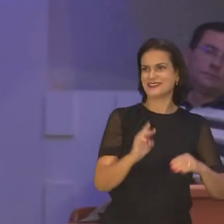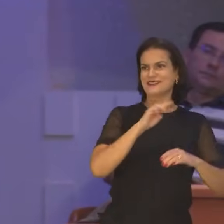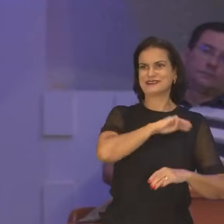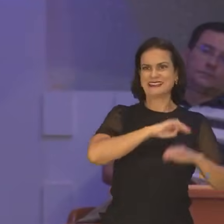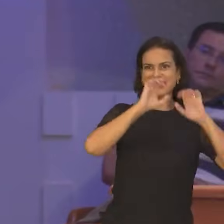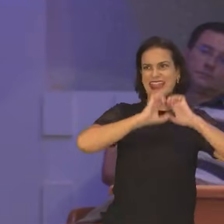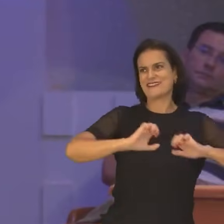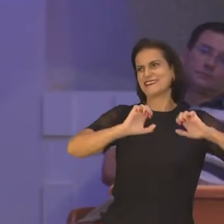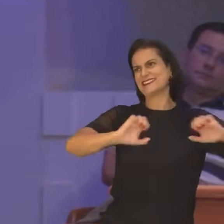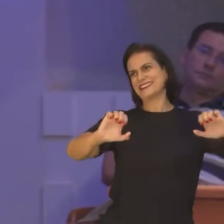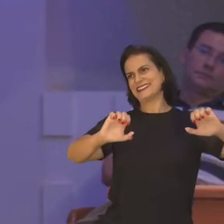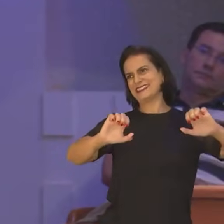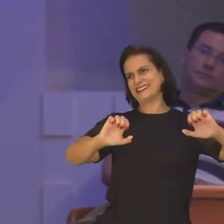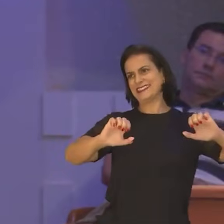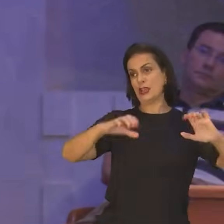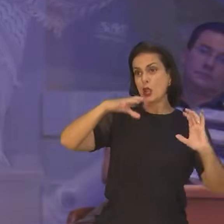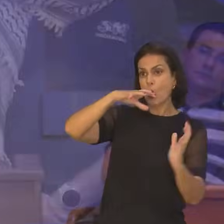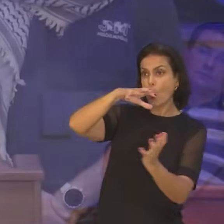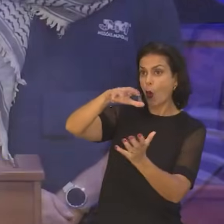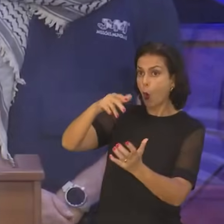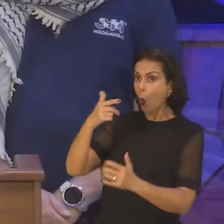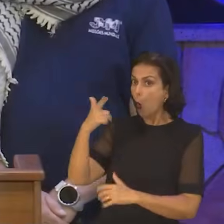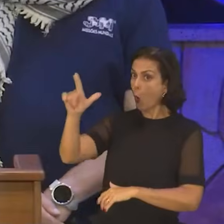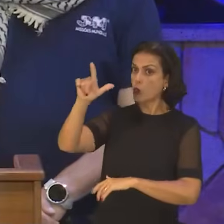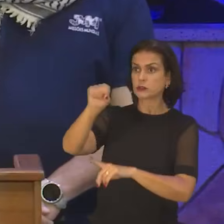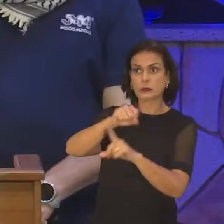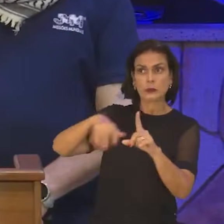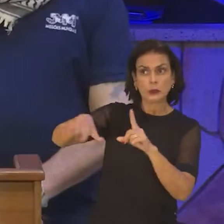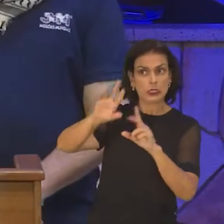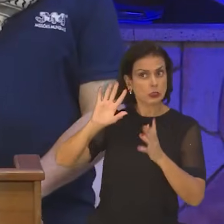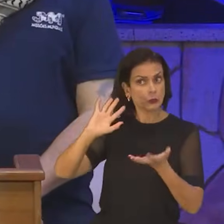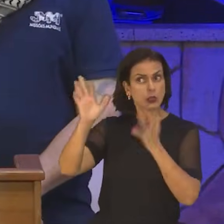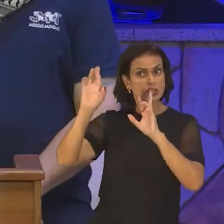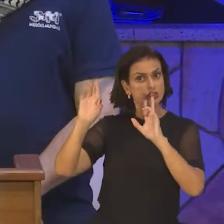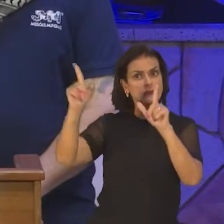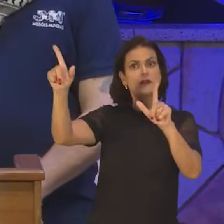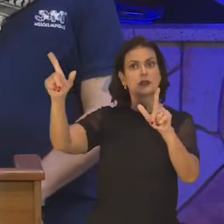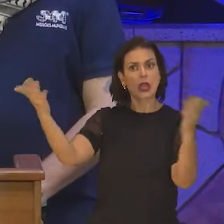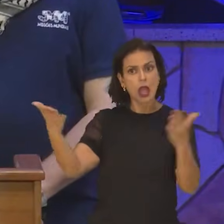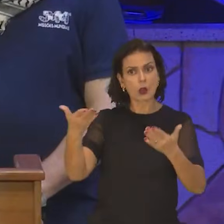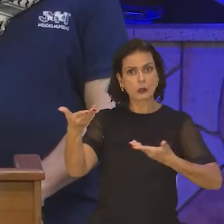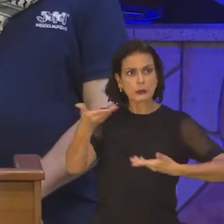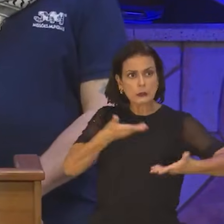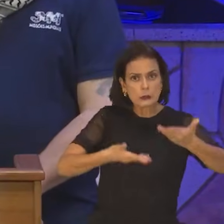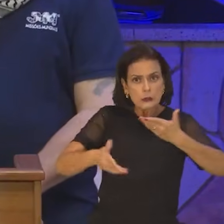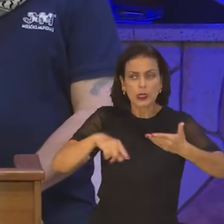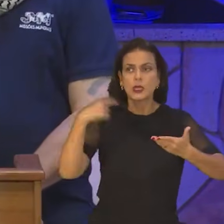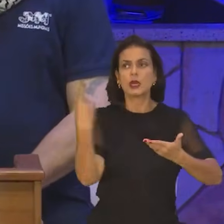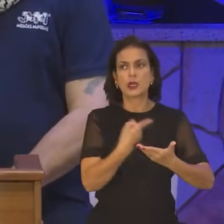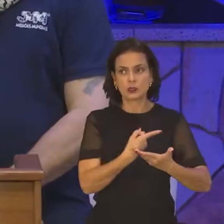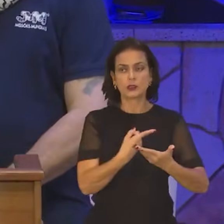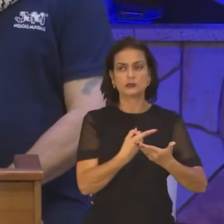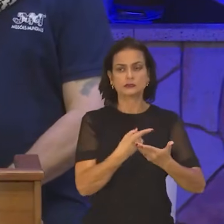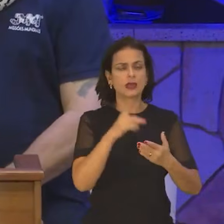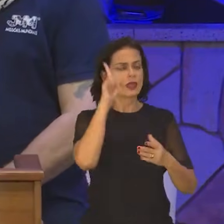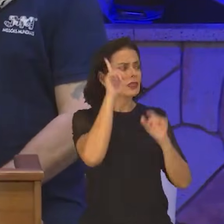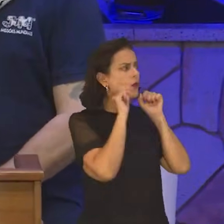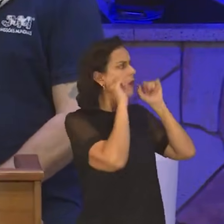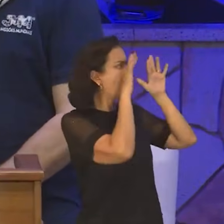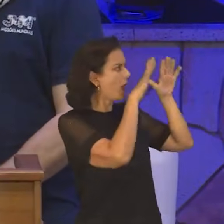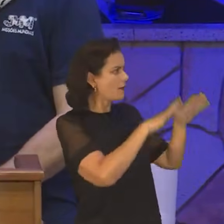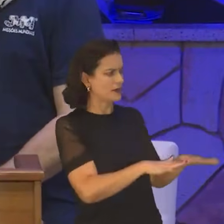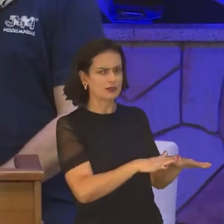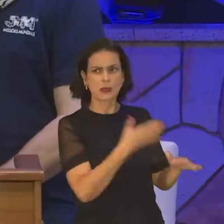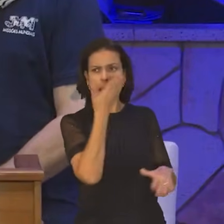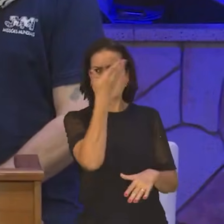porque saiu de um mundo, de uma outra realidade e que agora compartilhará conosco a sua palavra. Que Deus o abençoe, meu irmão.